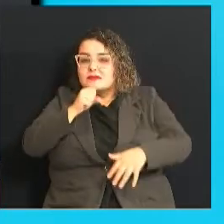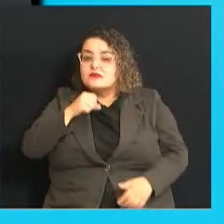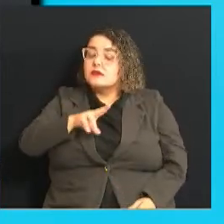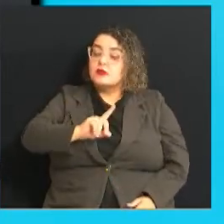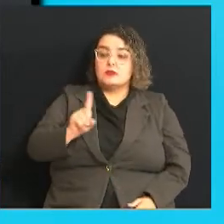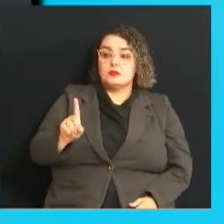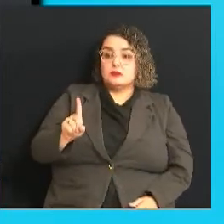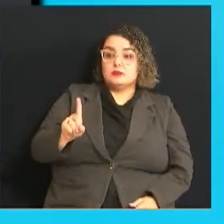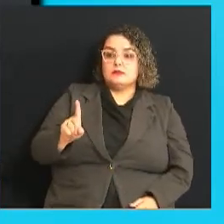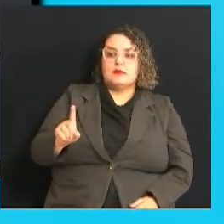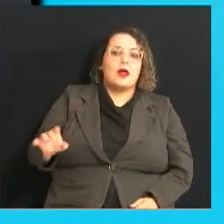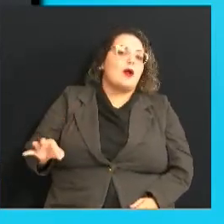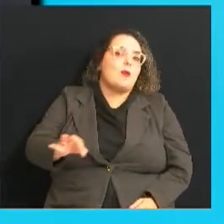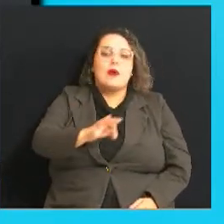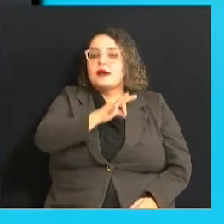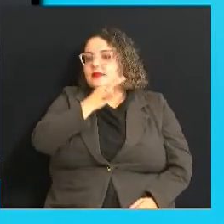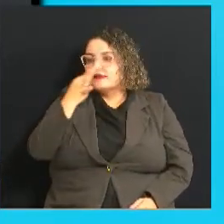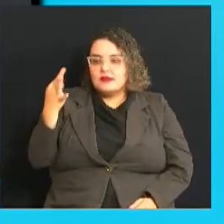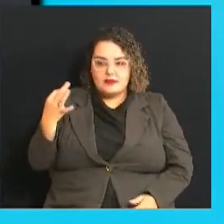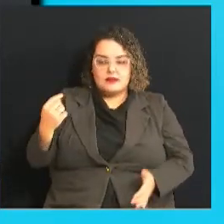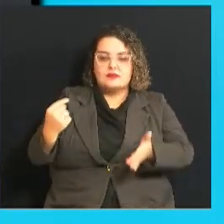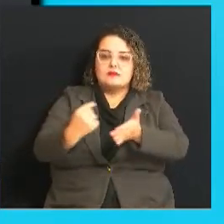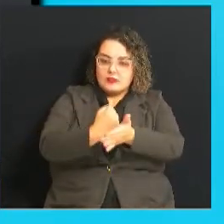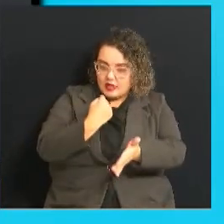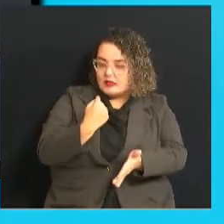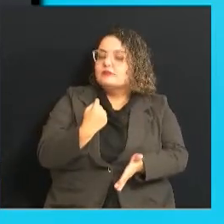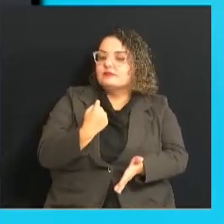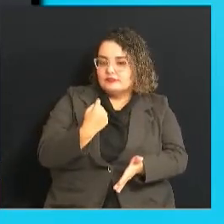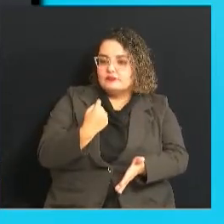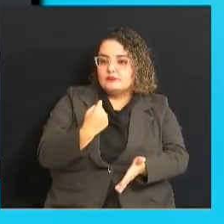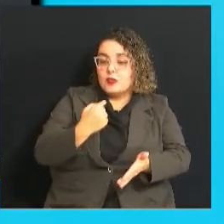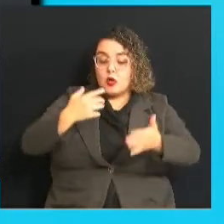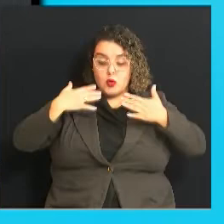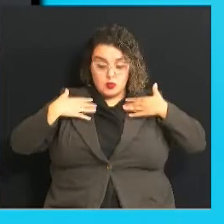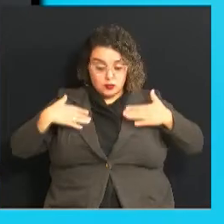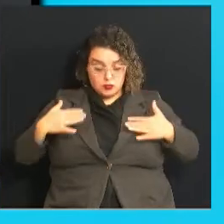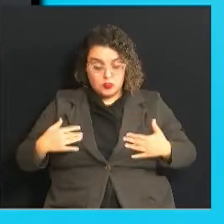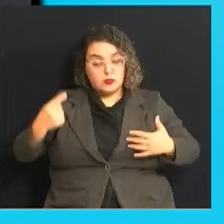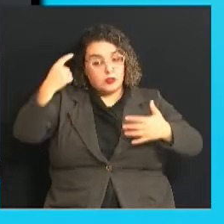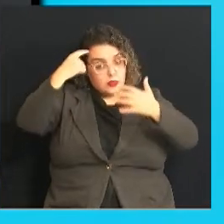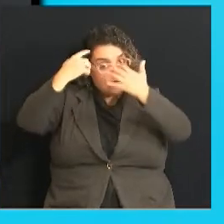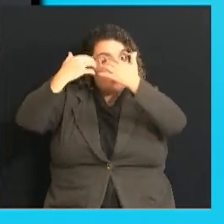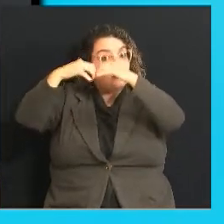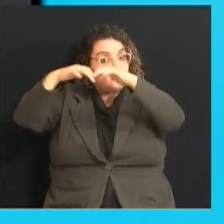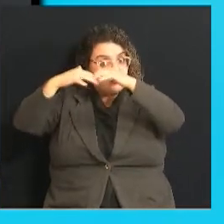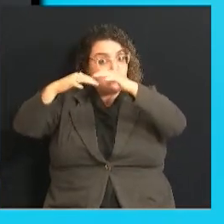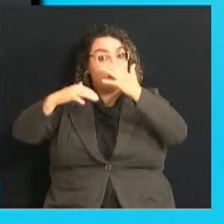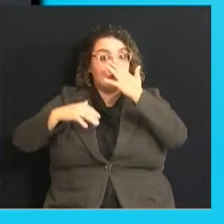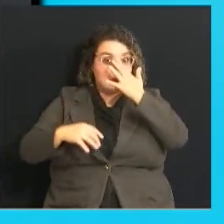é uma excelente pergunta, porque sim, nosso corpo e o nosso cérebro, ele vai envelhecendo.